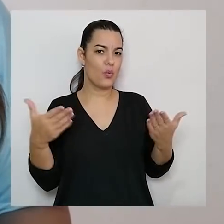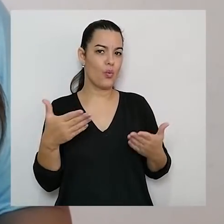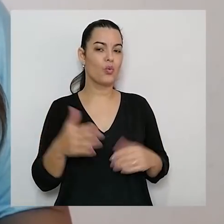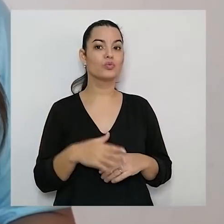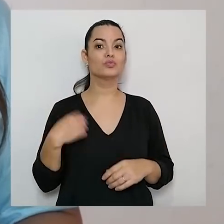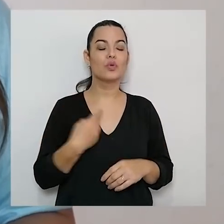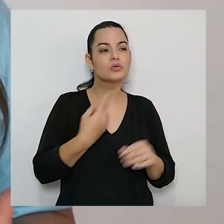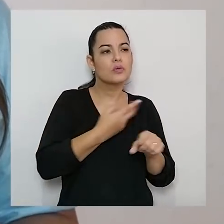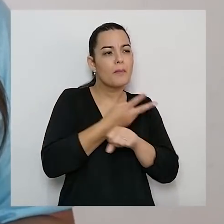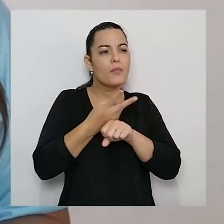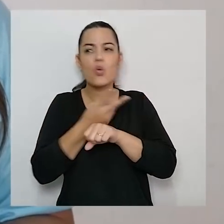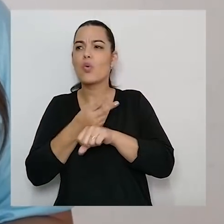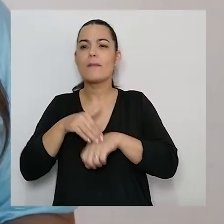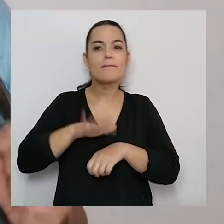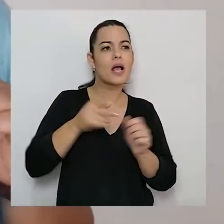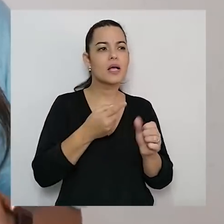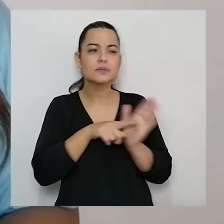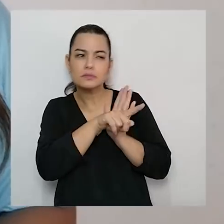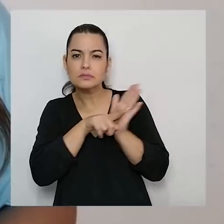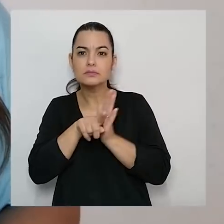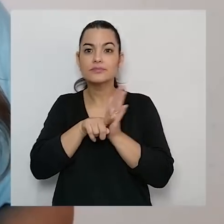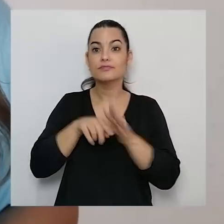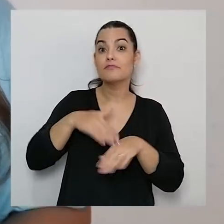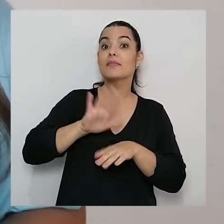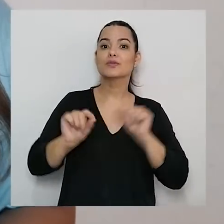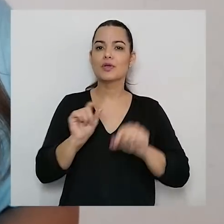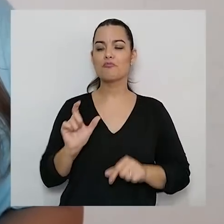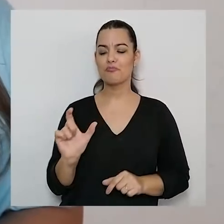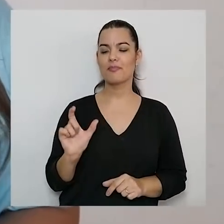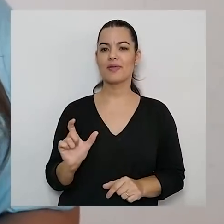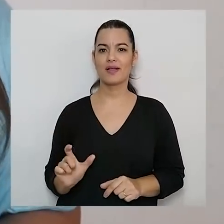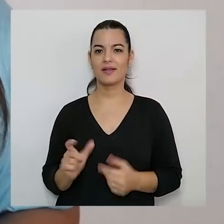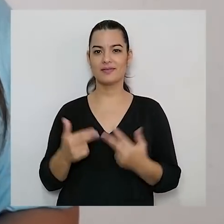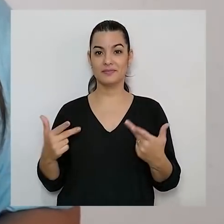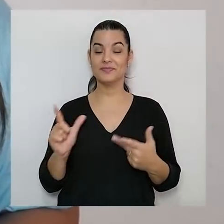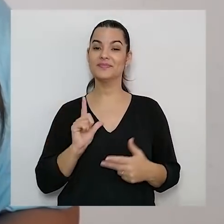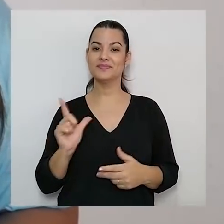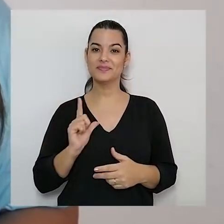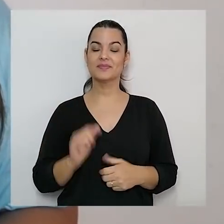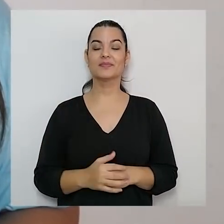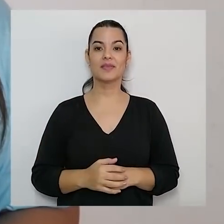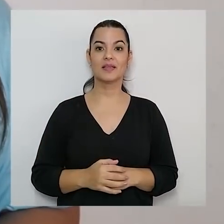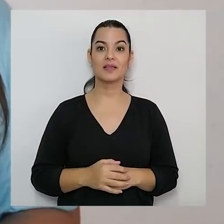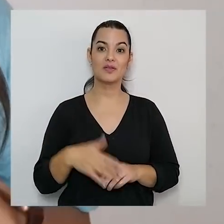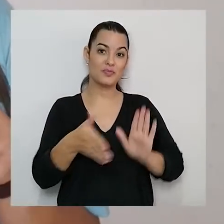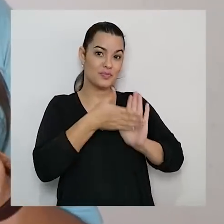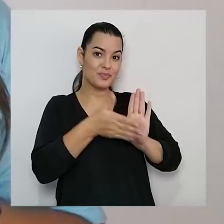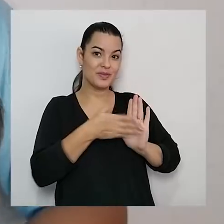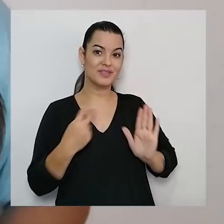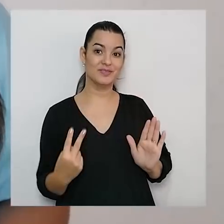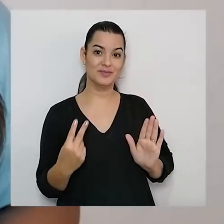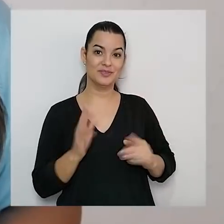pouco mais essas palavras. Então, eu tenho duas propostas para lhes apresentar.